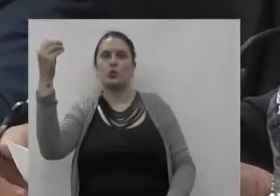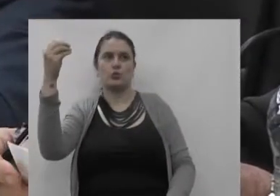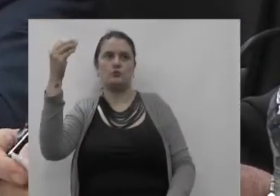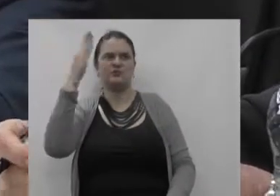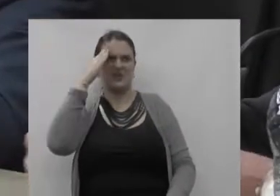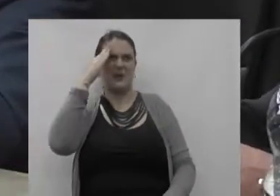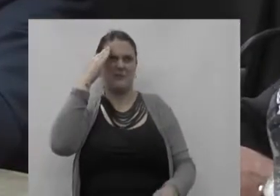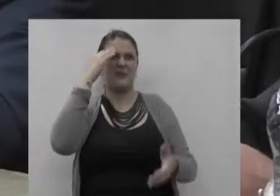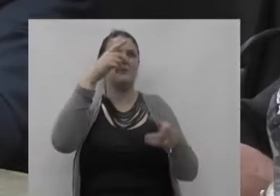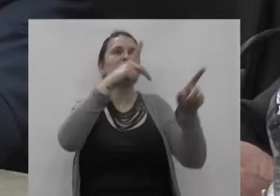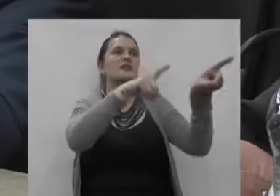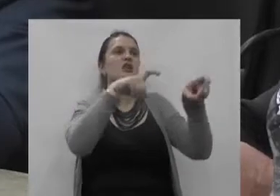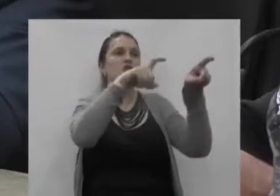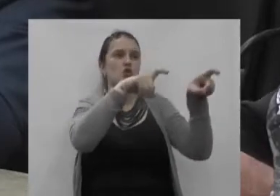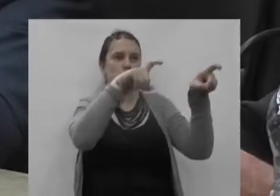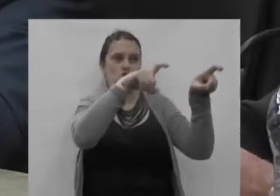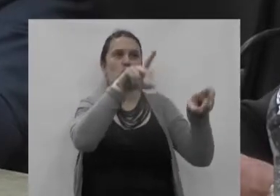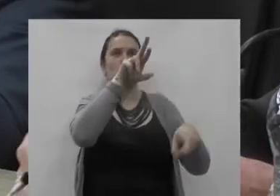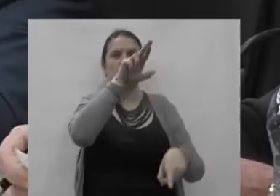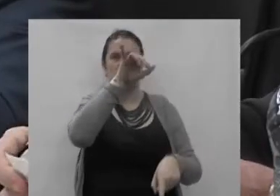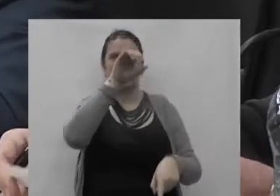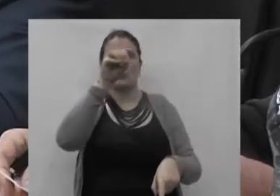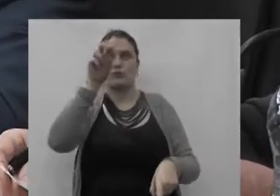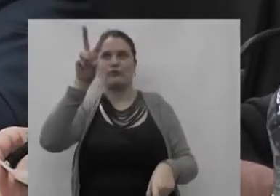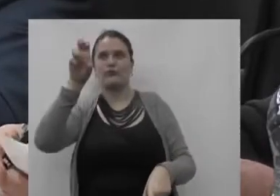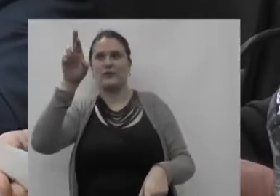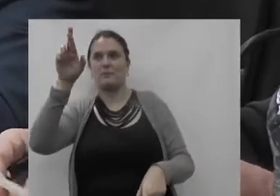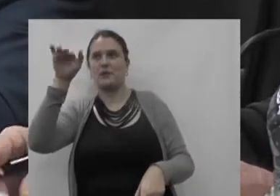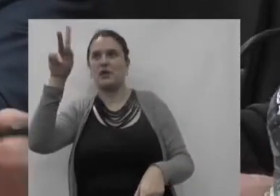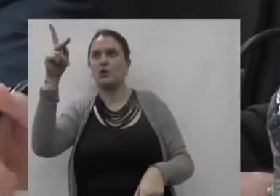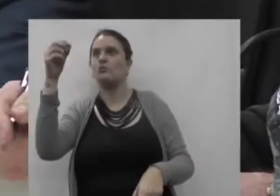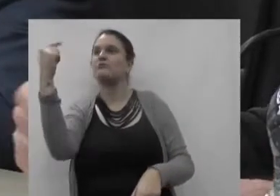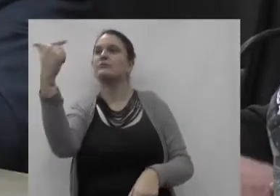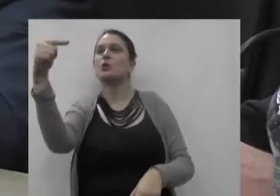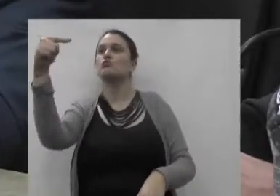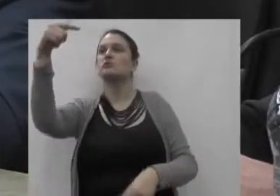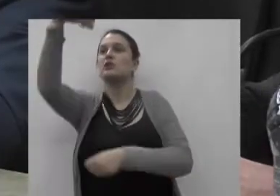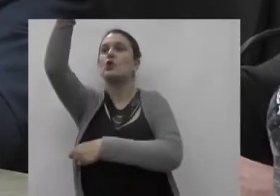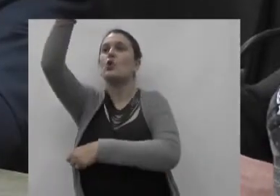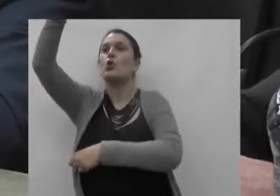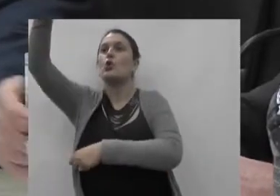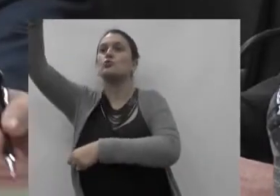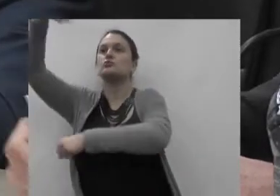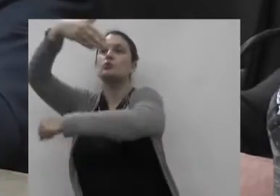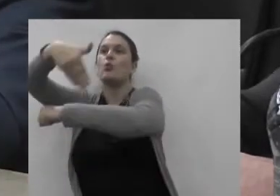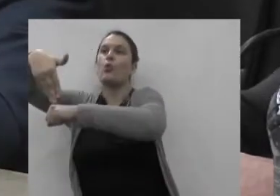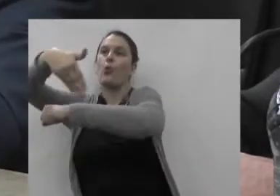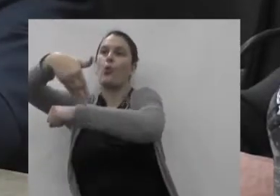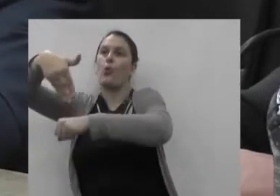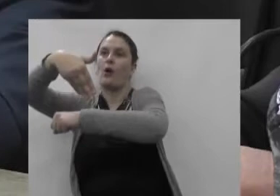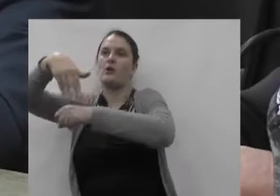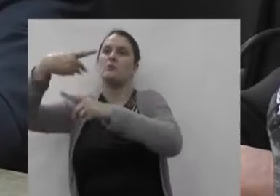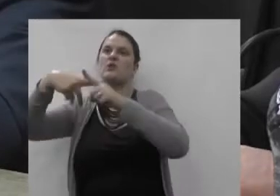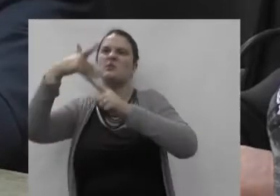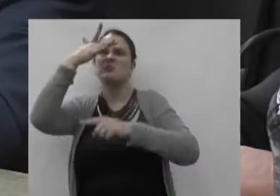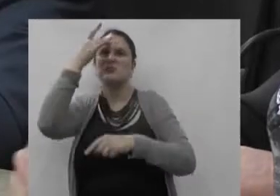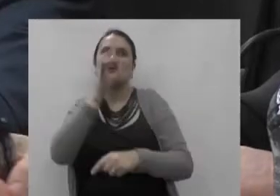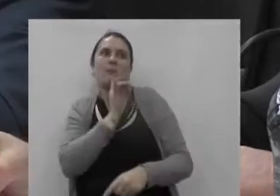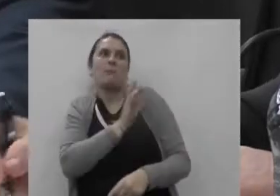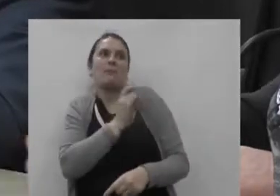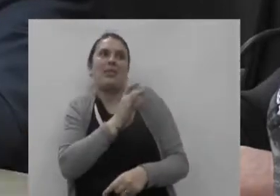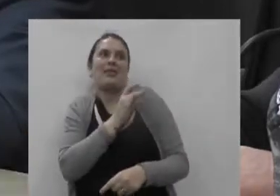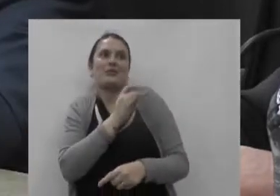BR-476, qual os moradores da colônia Rio Vermelho se sentem desprotegidos devido à